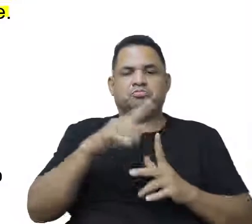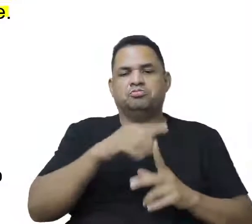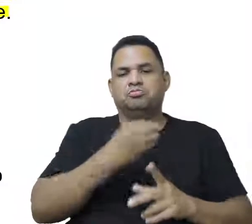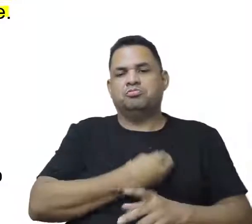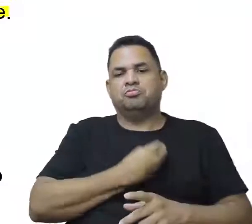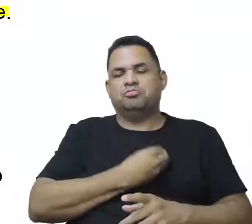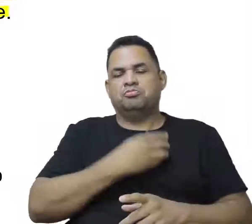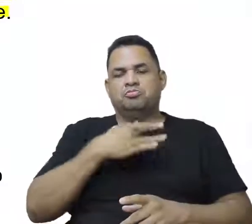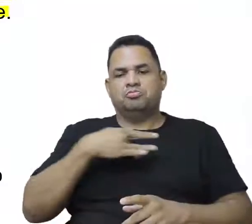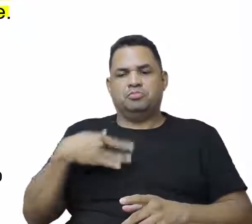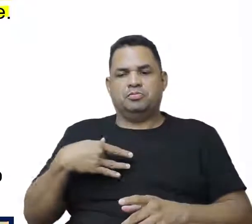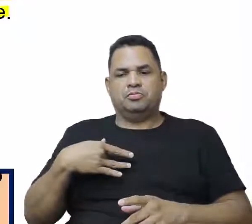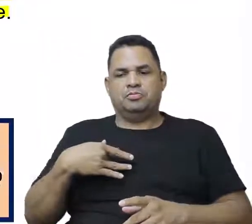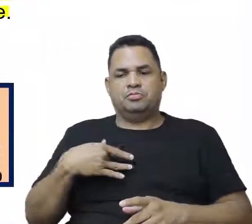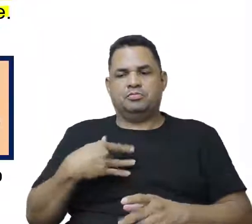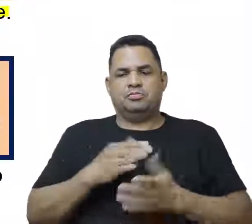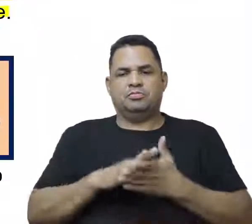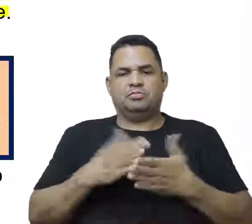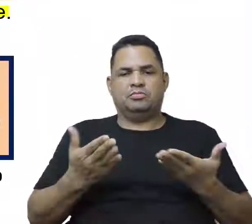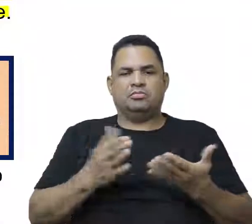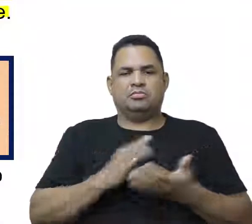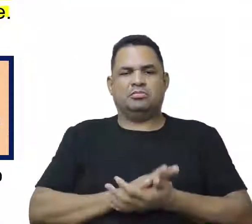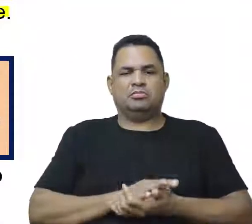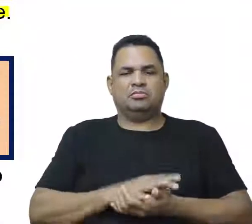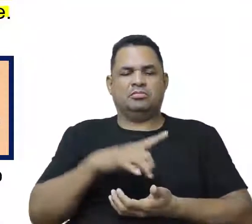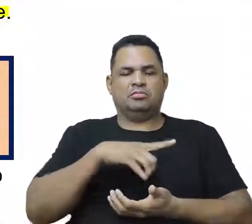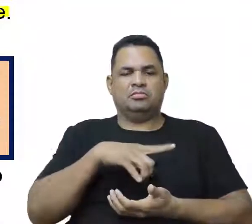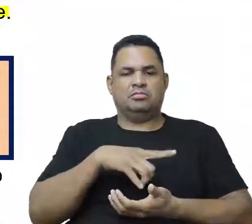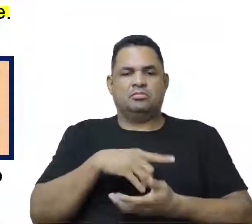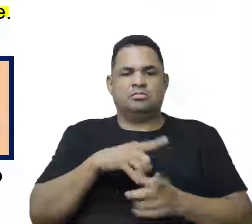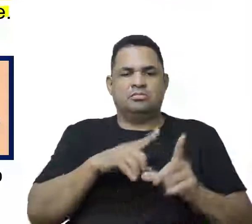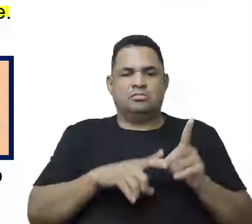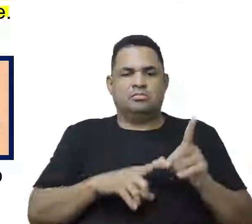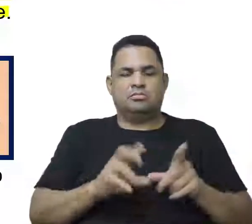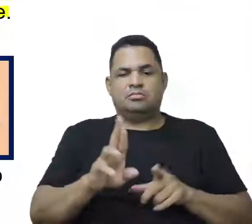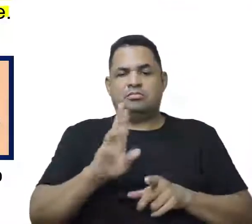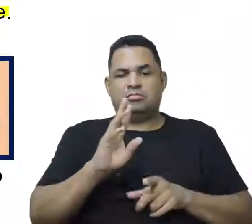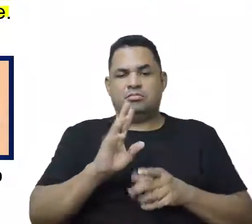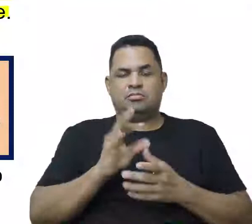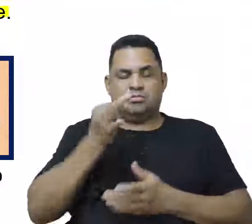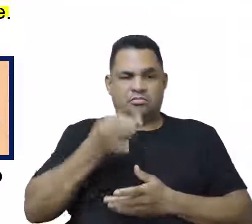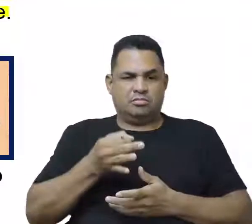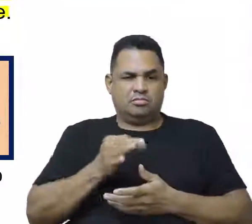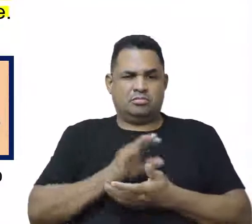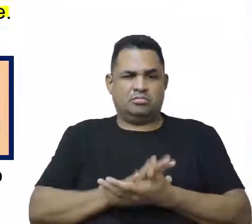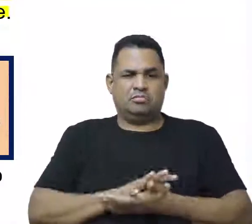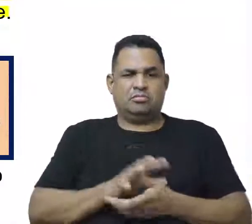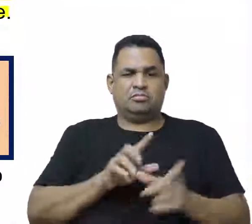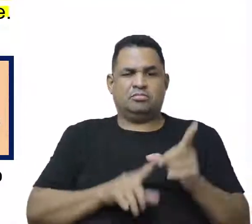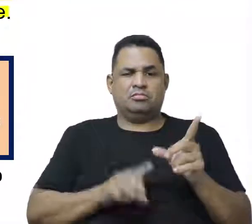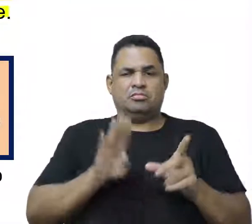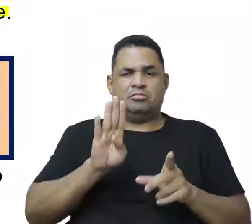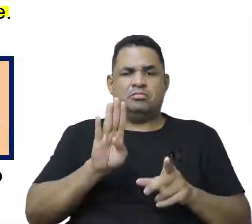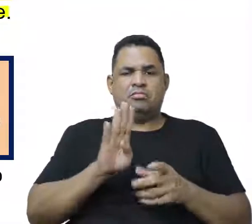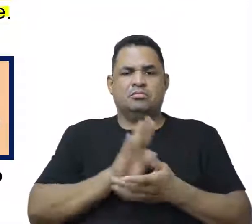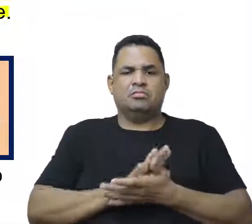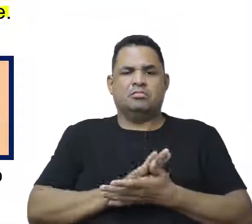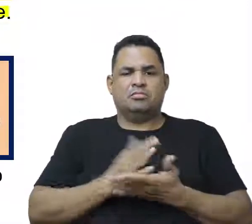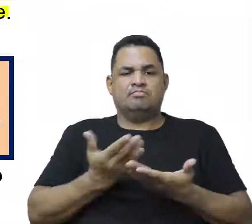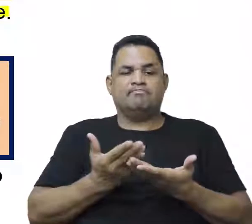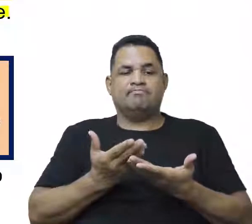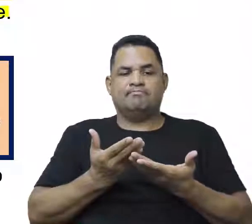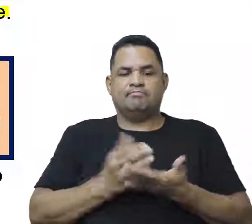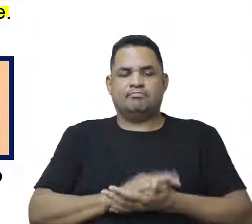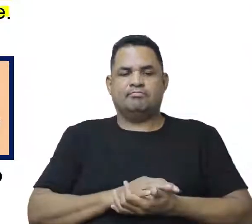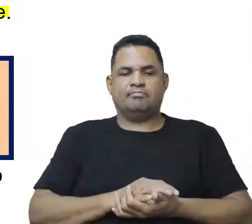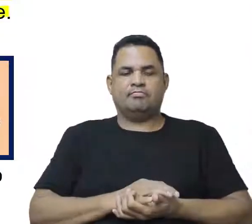de vida para a saúde. E aí nós temos como resposta correta, que eu já coloquei, a letra B. Ficou bem